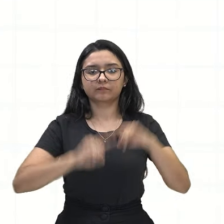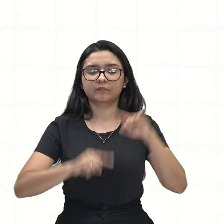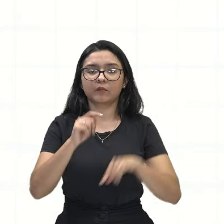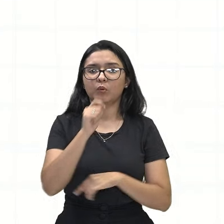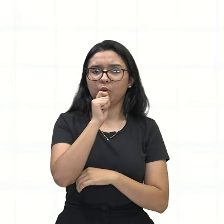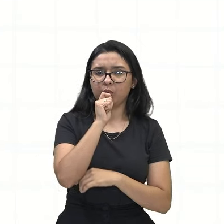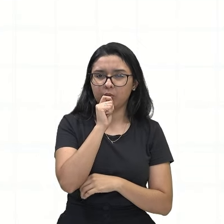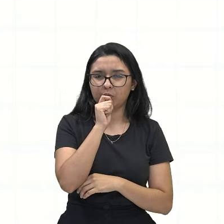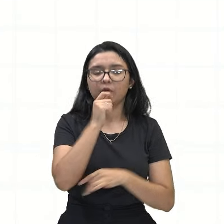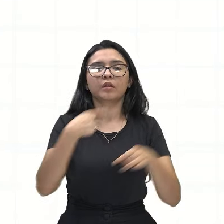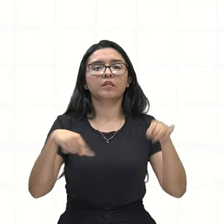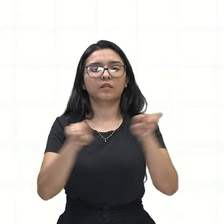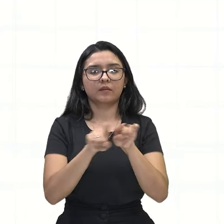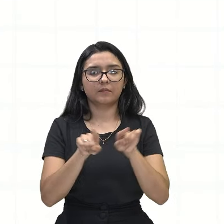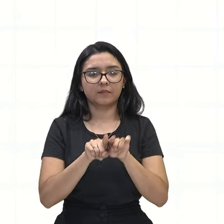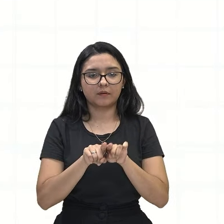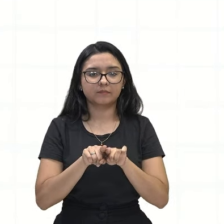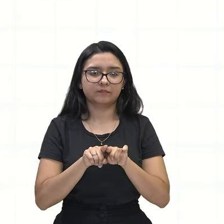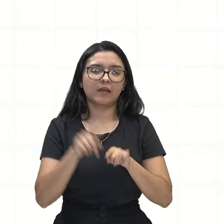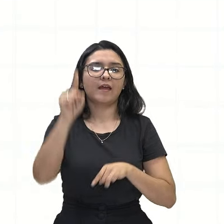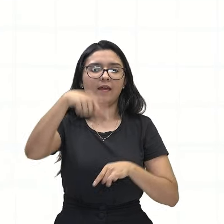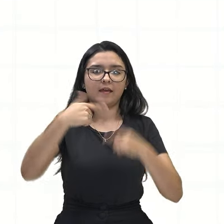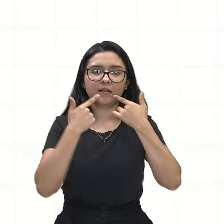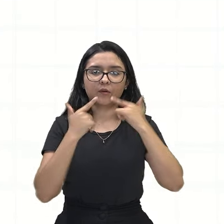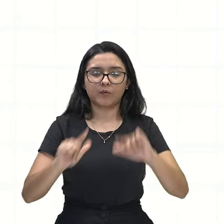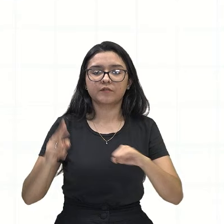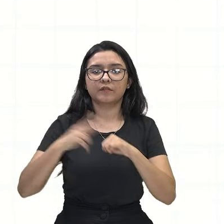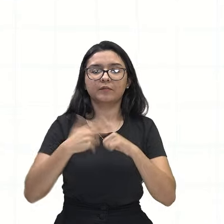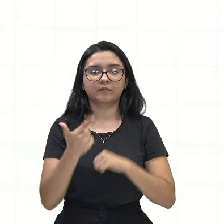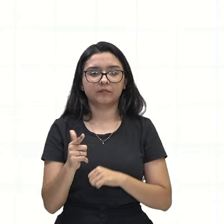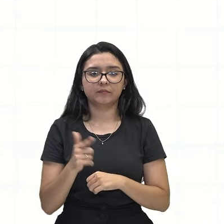apito sonoro. Todas elas são linguagens